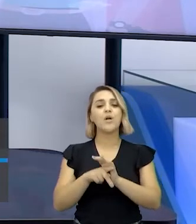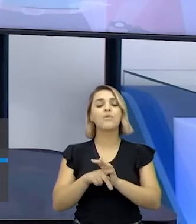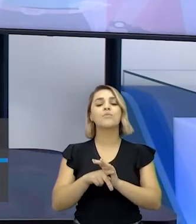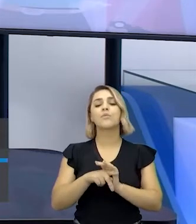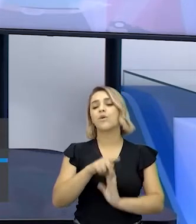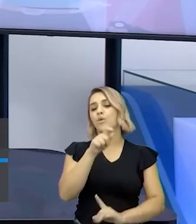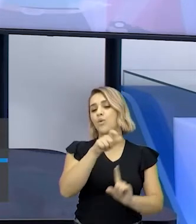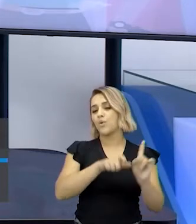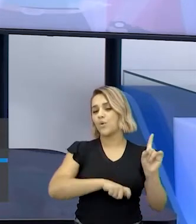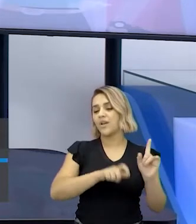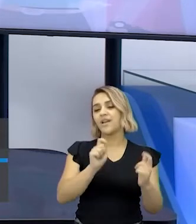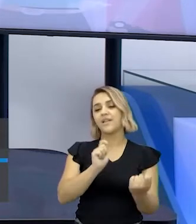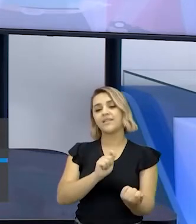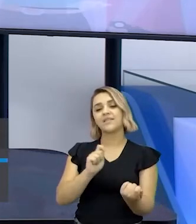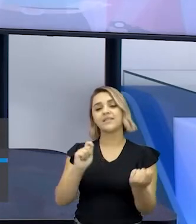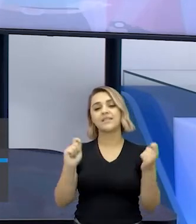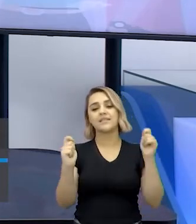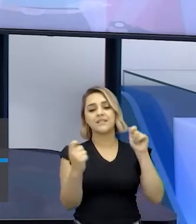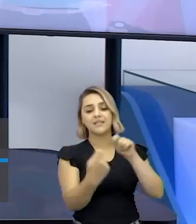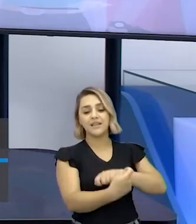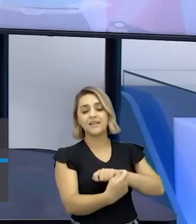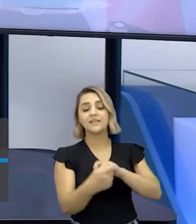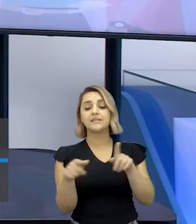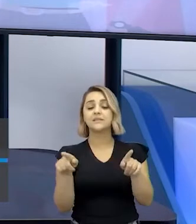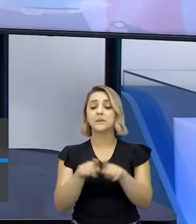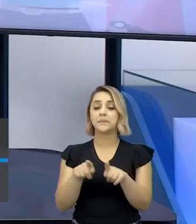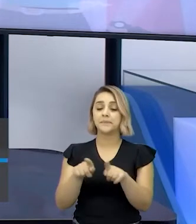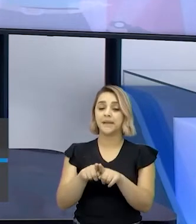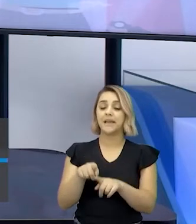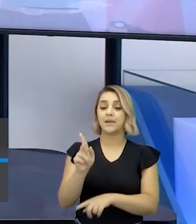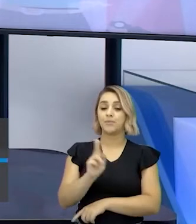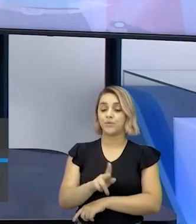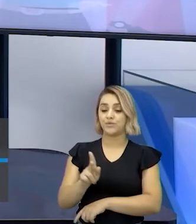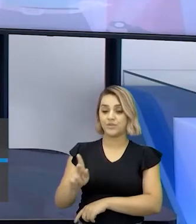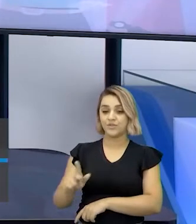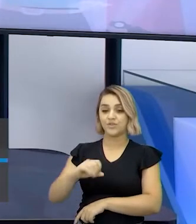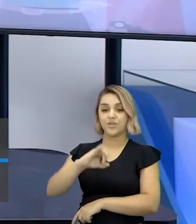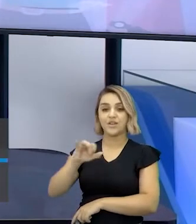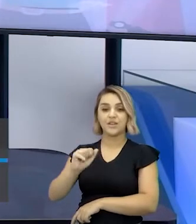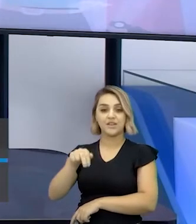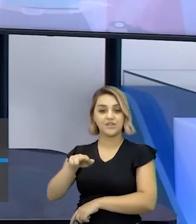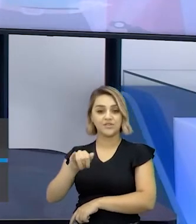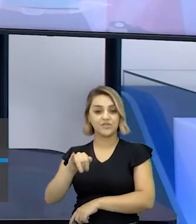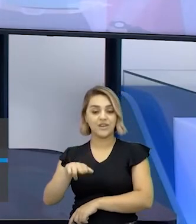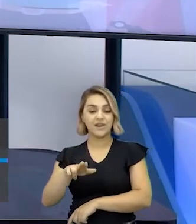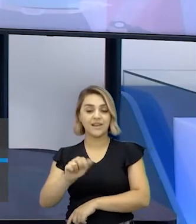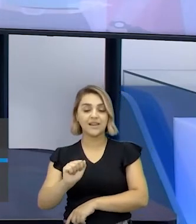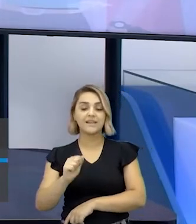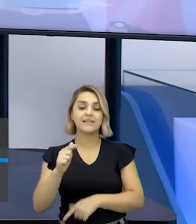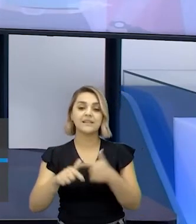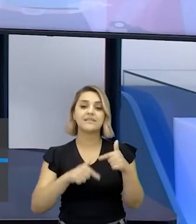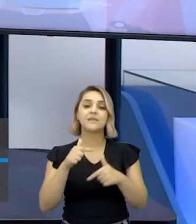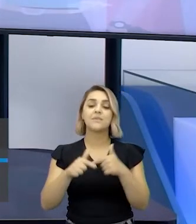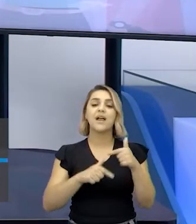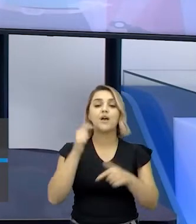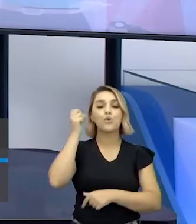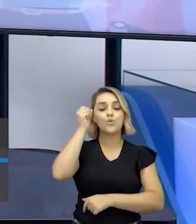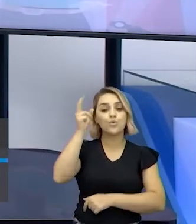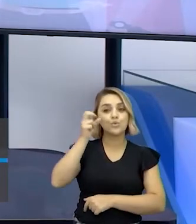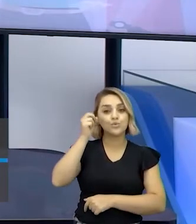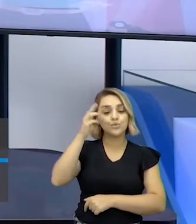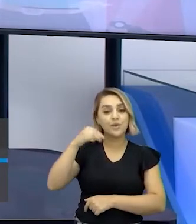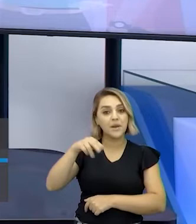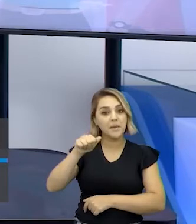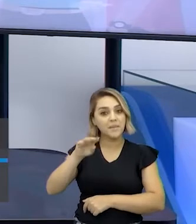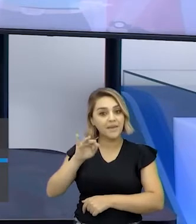né, as transformações. A professora Janaína lá trabalhando a questão da cultura material e imaterial. Então,